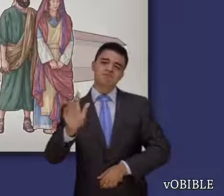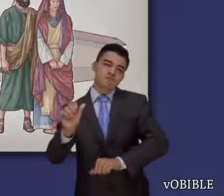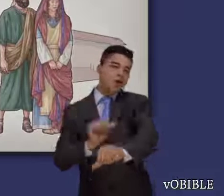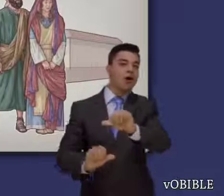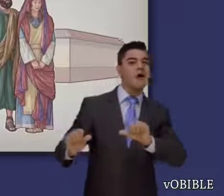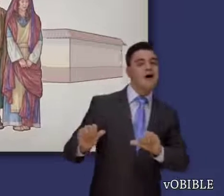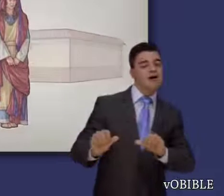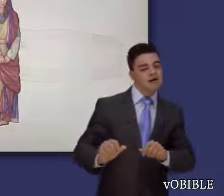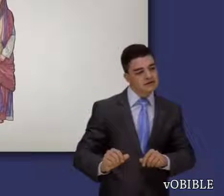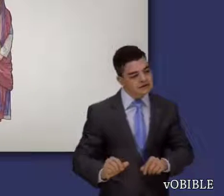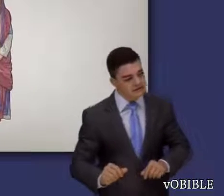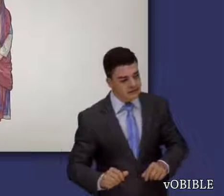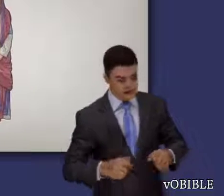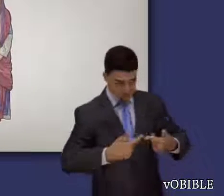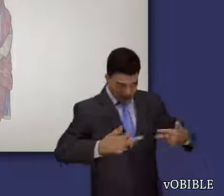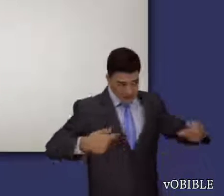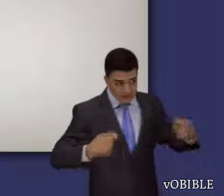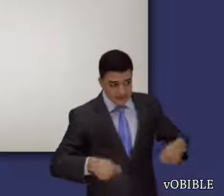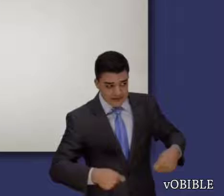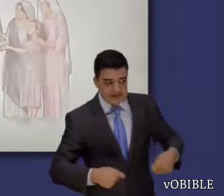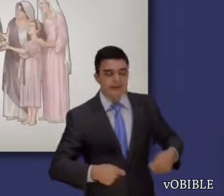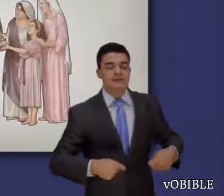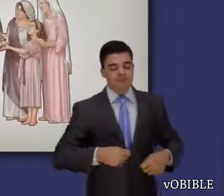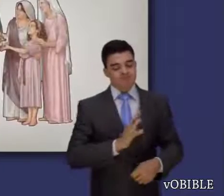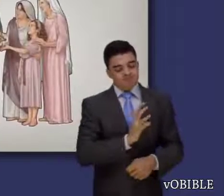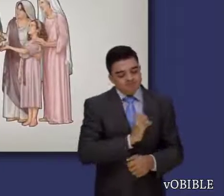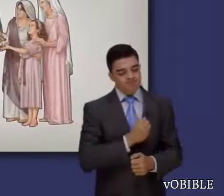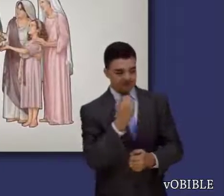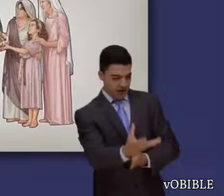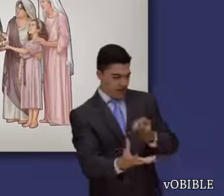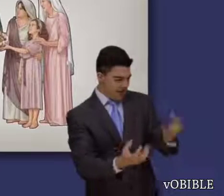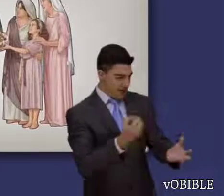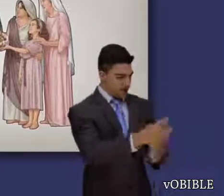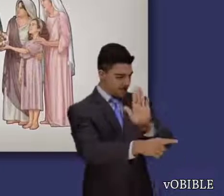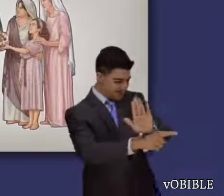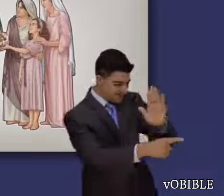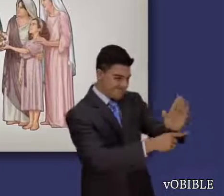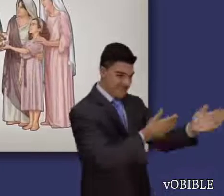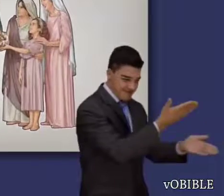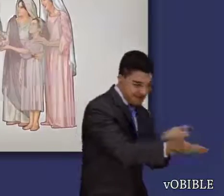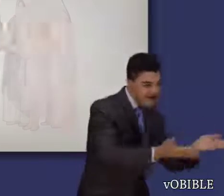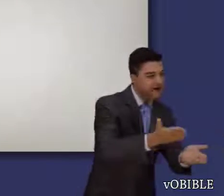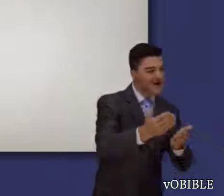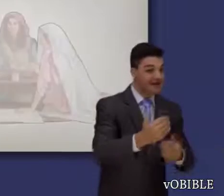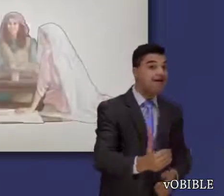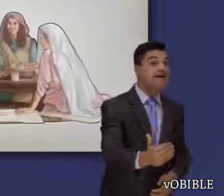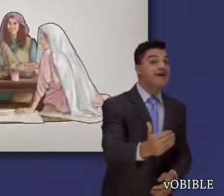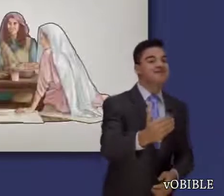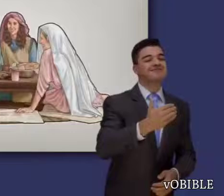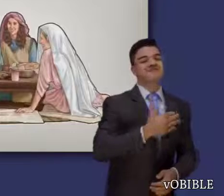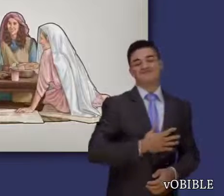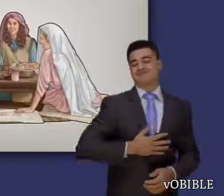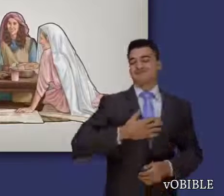sofrimentos. Os seguidores de Cristo não devem ser gananciosos, mas generosos e prontos para compartilhar,